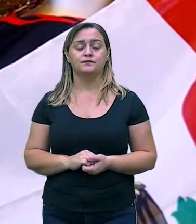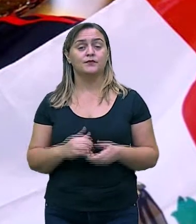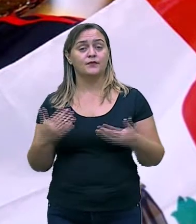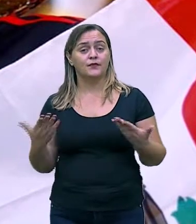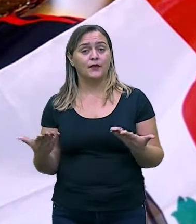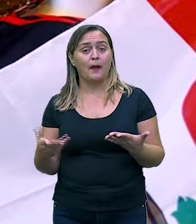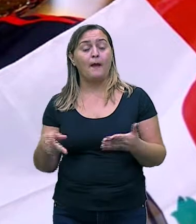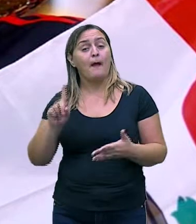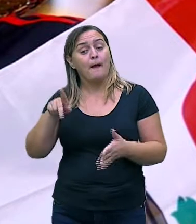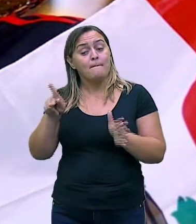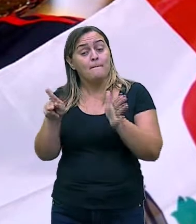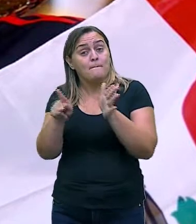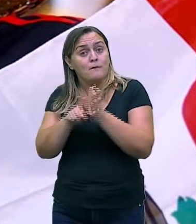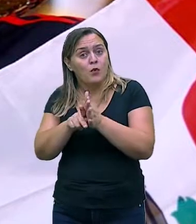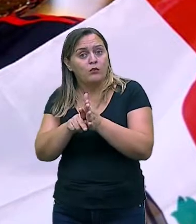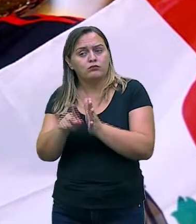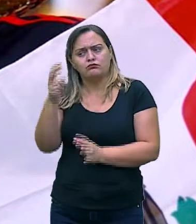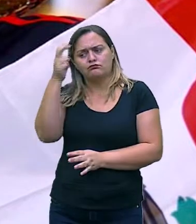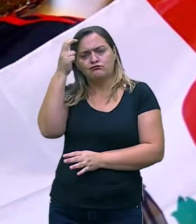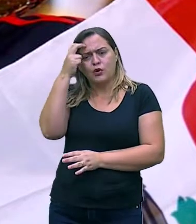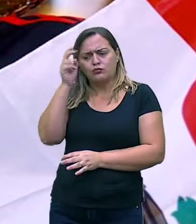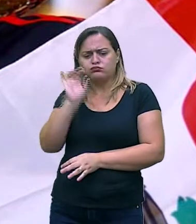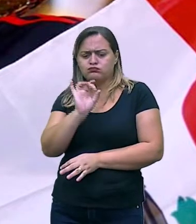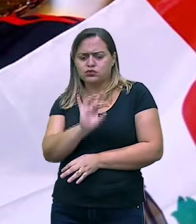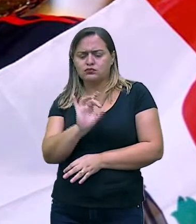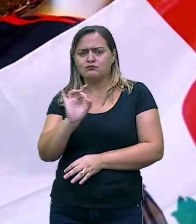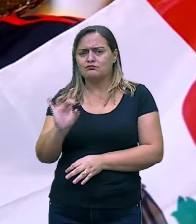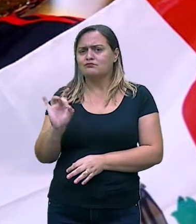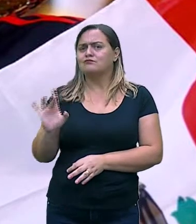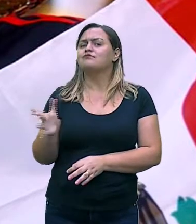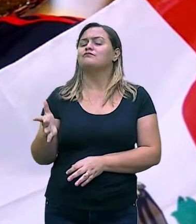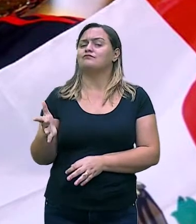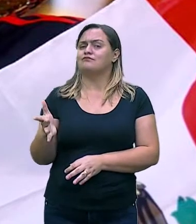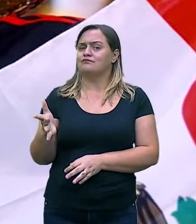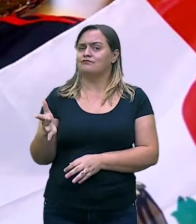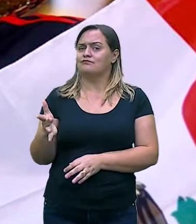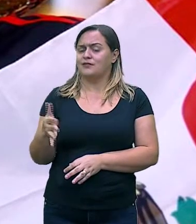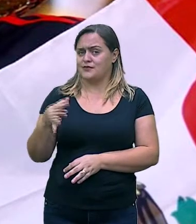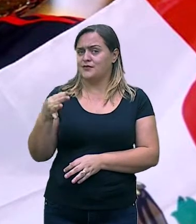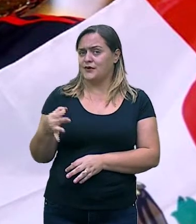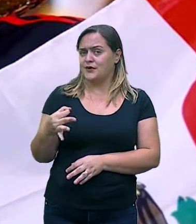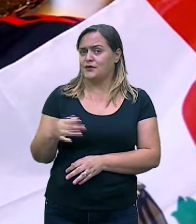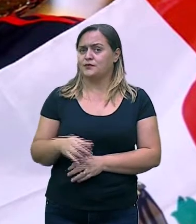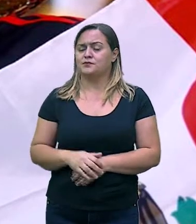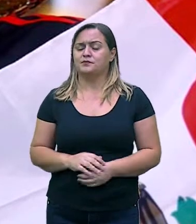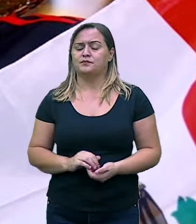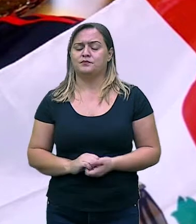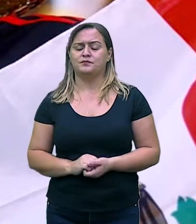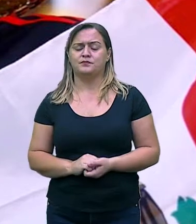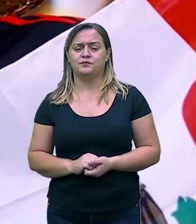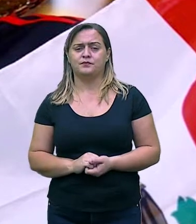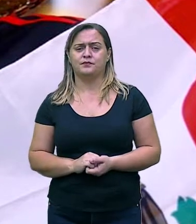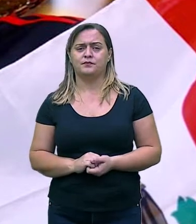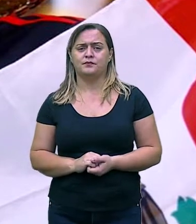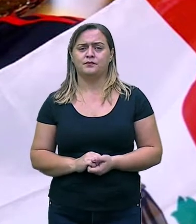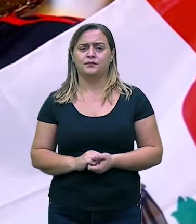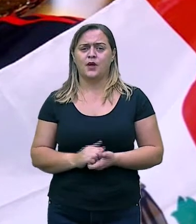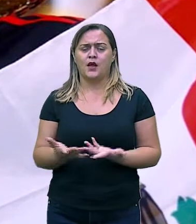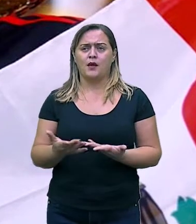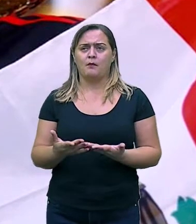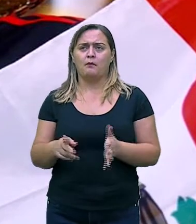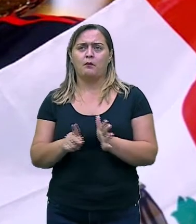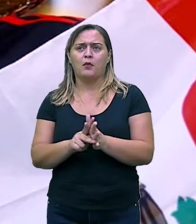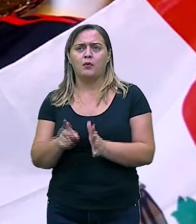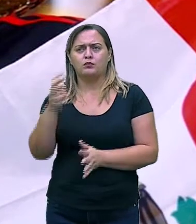enraizado dentro da nossa cultura. Seja ela para demonstrar uma situação, né, vamos dizer assim, vamos falar nas culturas antigas ou